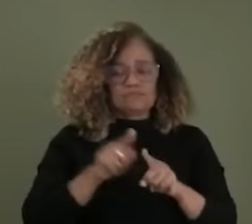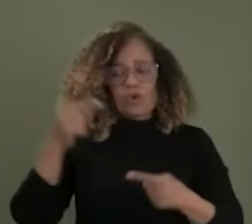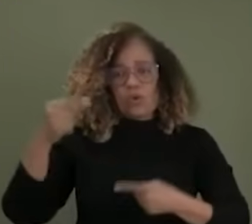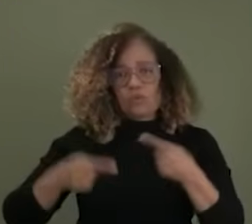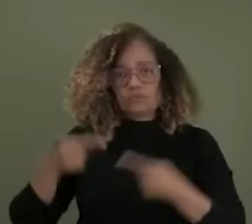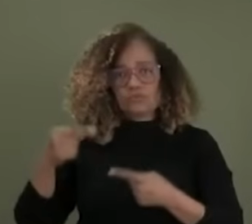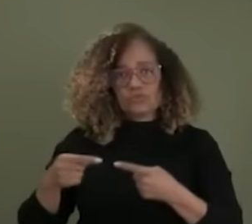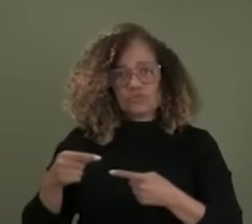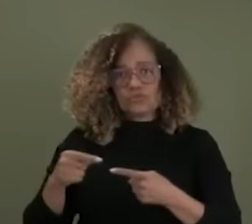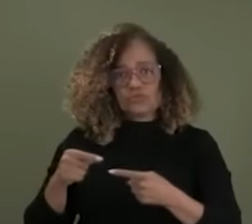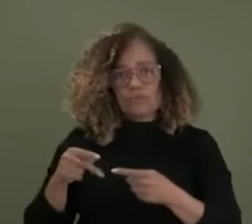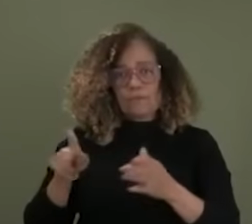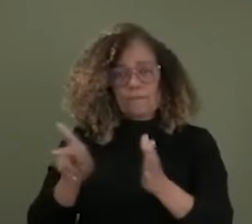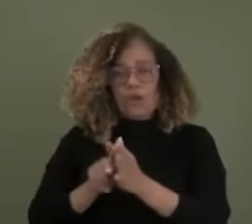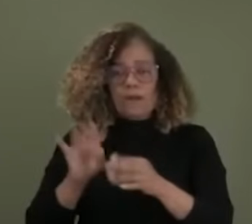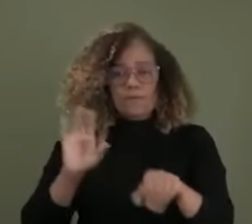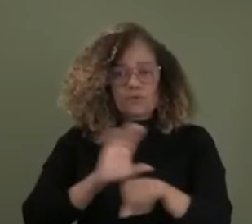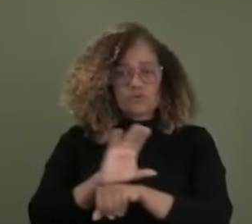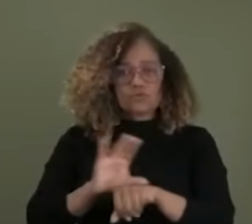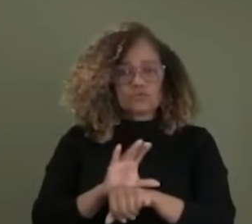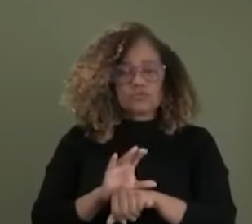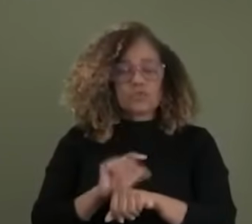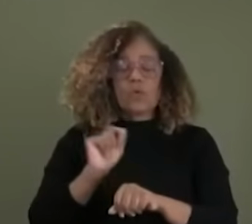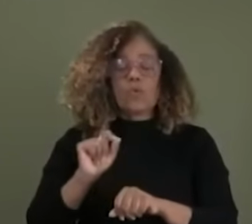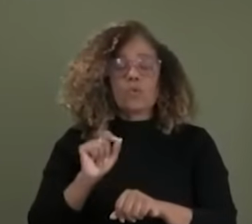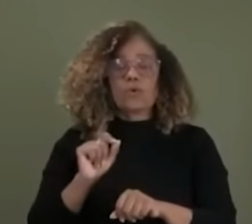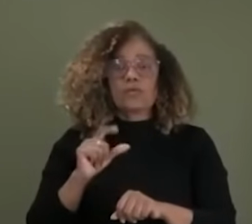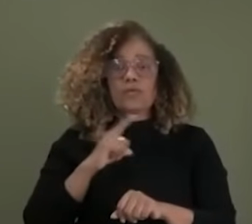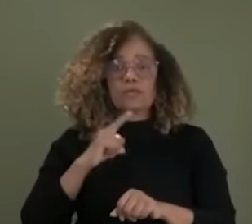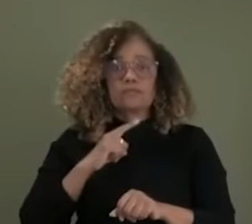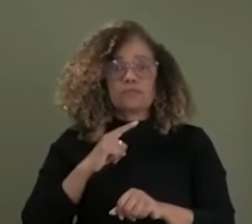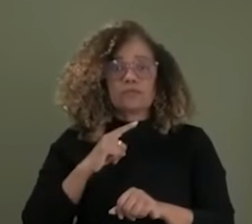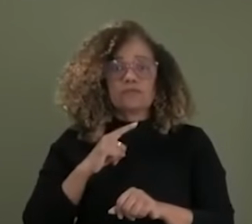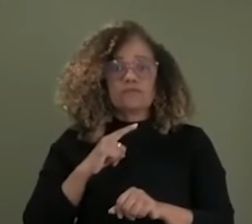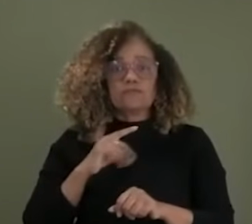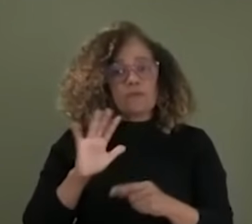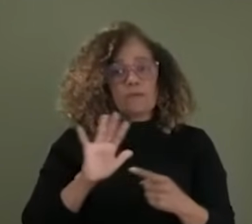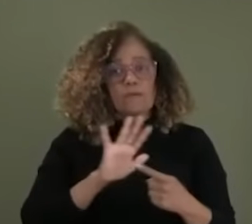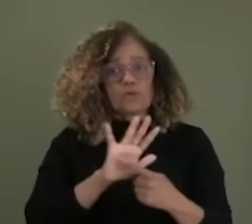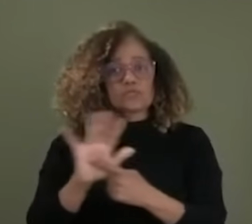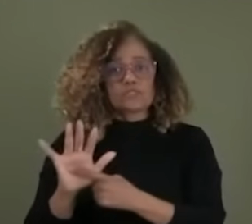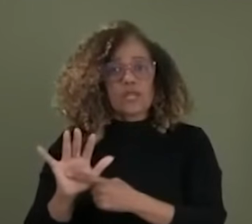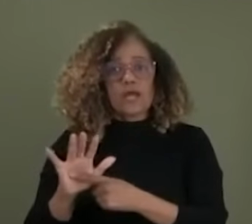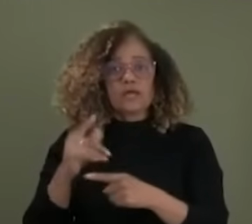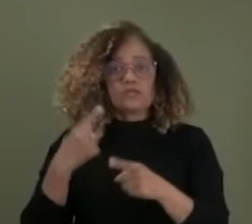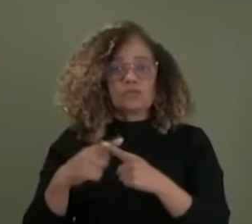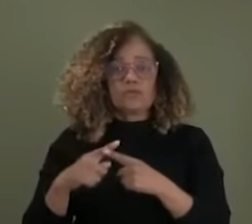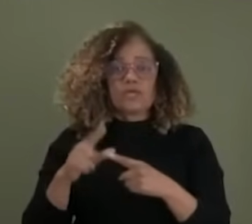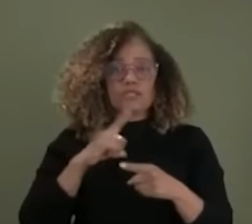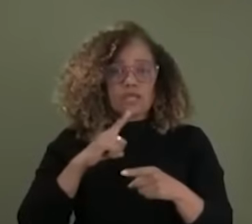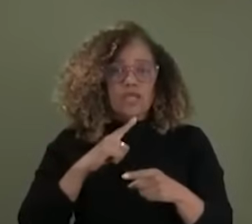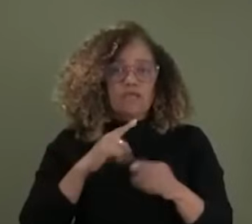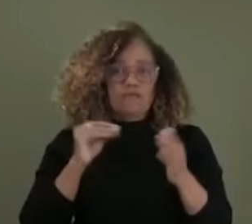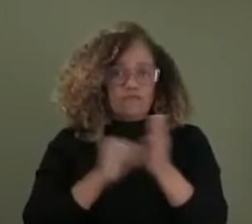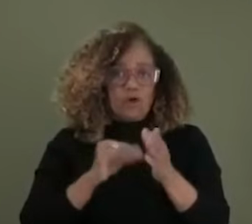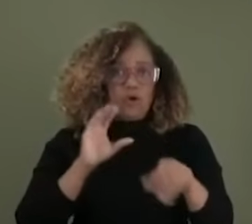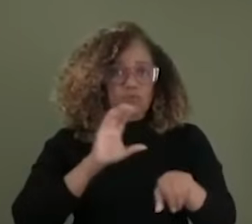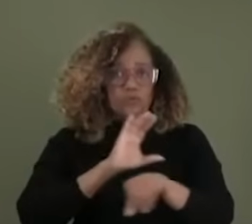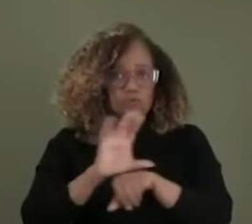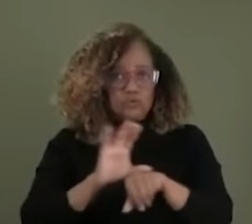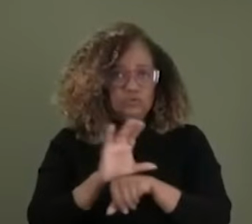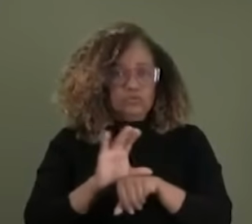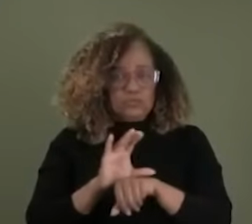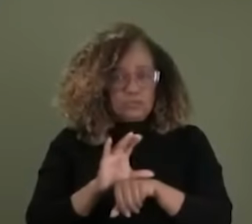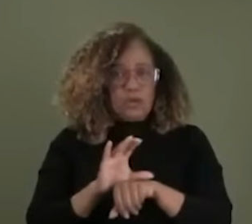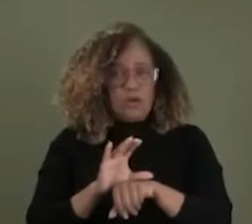inconstitucionalidade. O que nos motivou como reação principal foi que uma declaração de inconstitucionalidade, que vai significar,